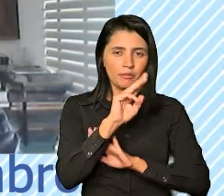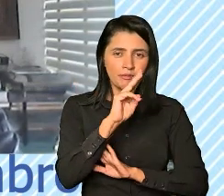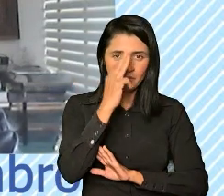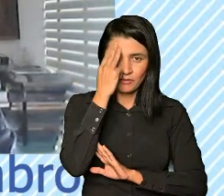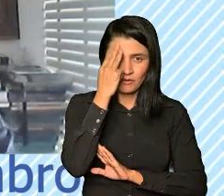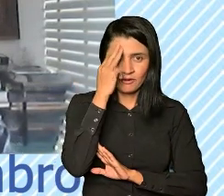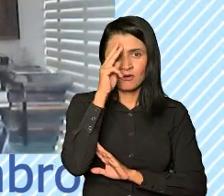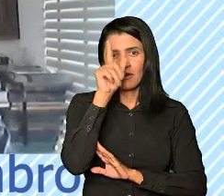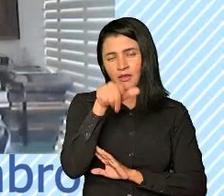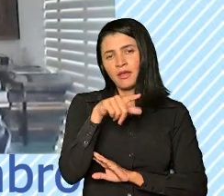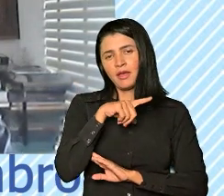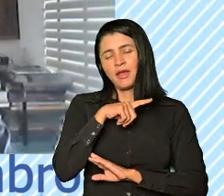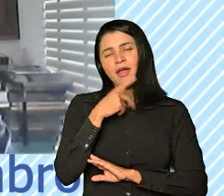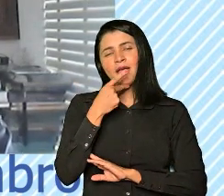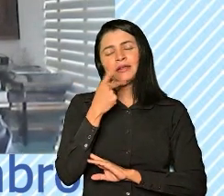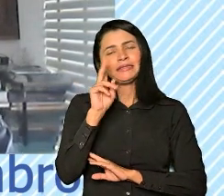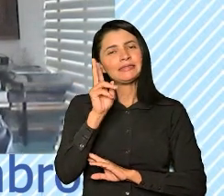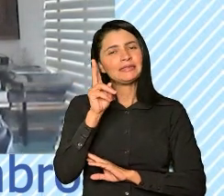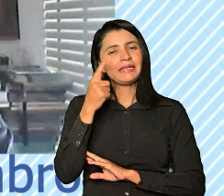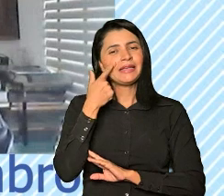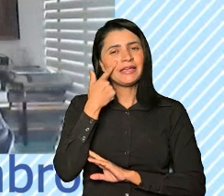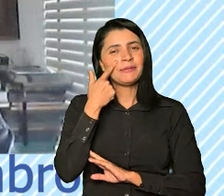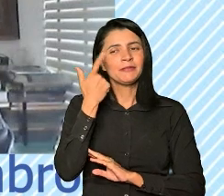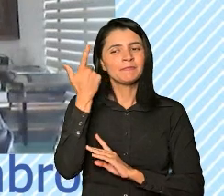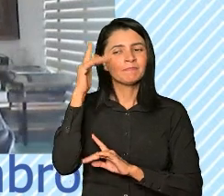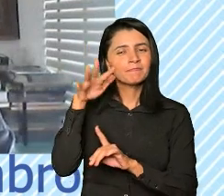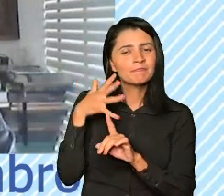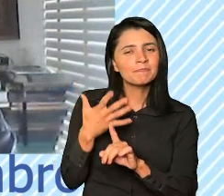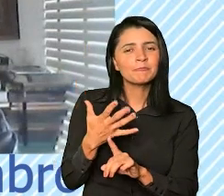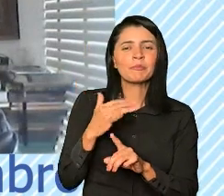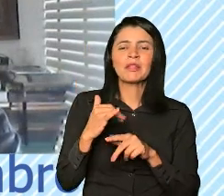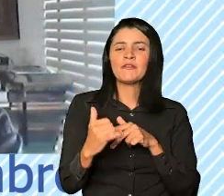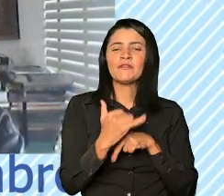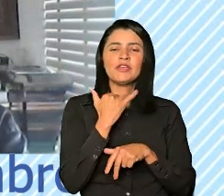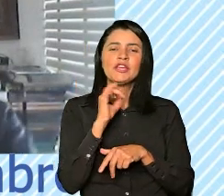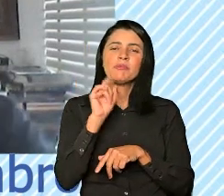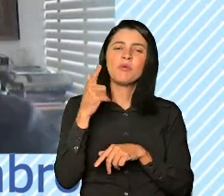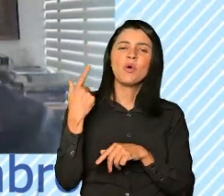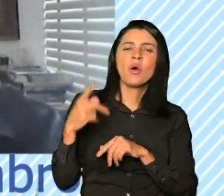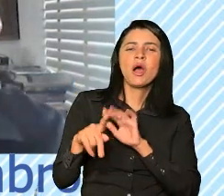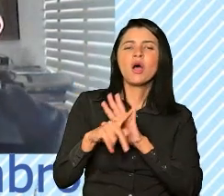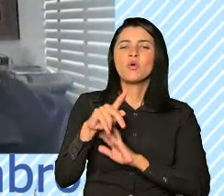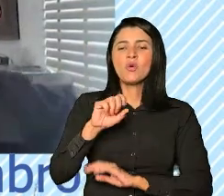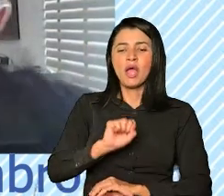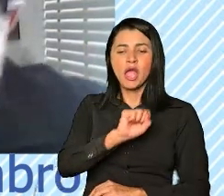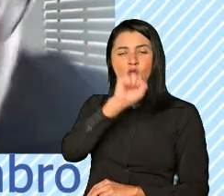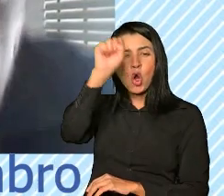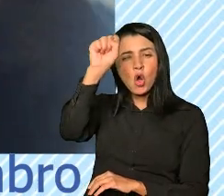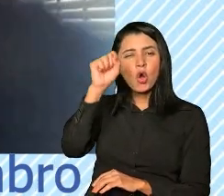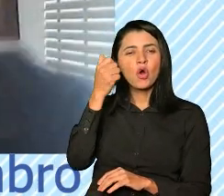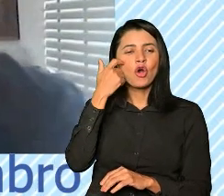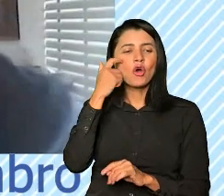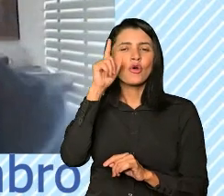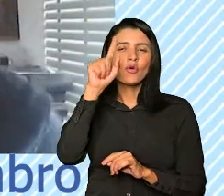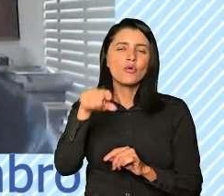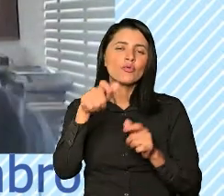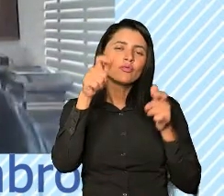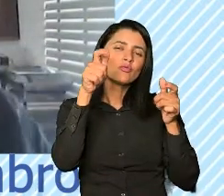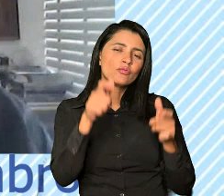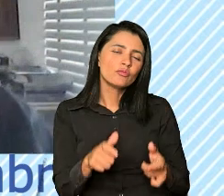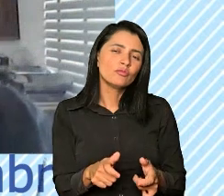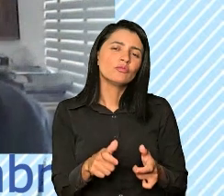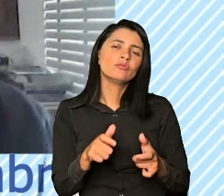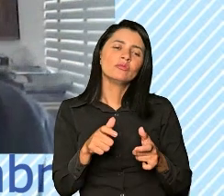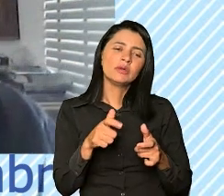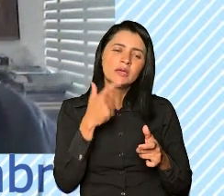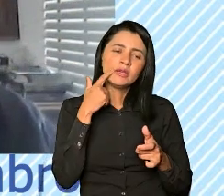de, como sempre, essa honraria vítimas, ou honraria os próprios heróis, enfim, são lugares que nos levam